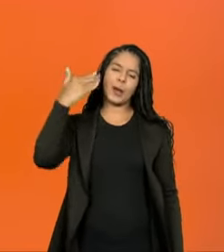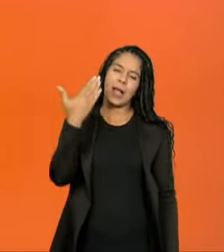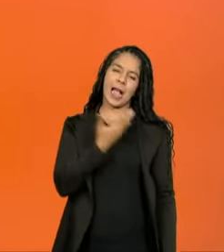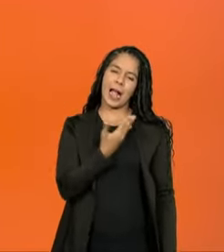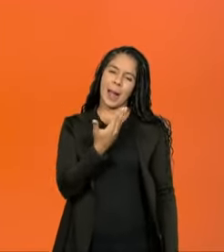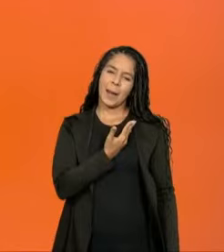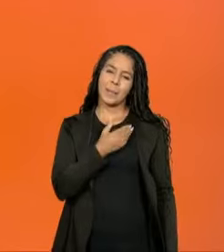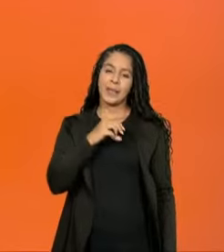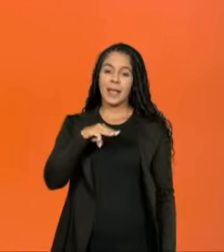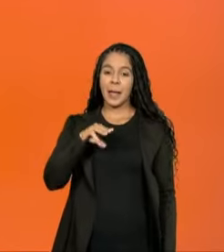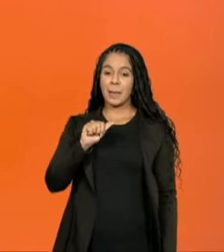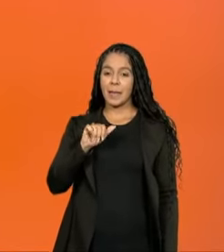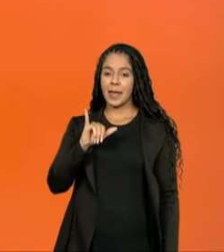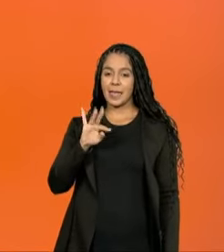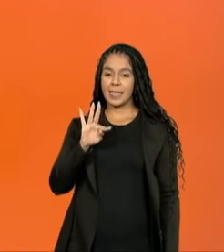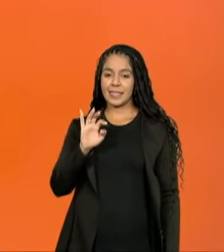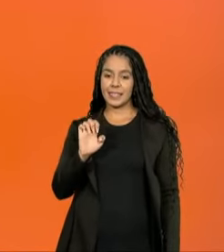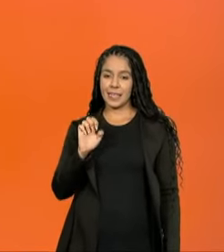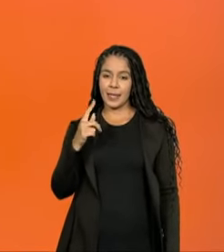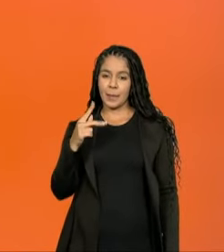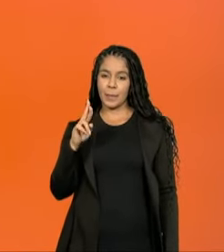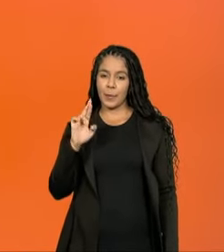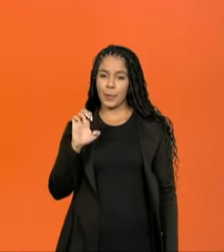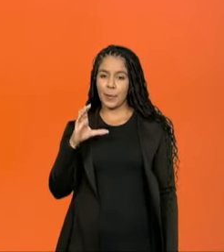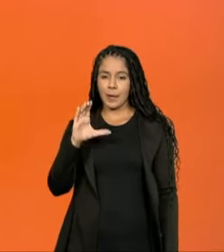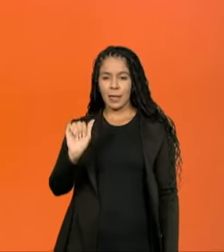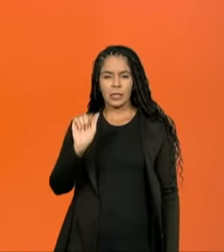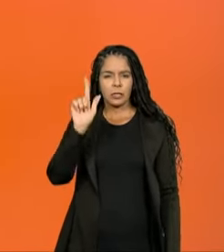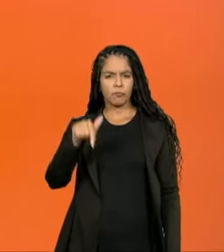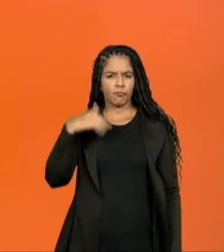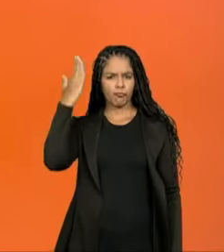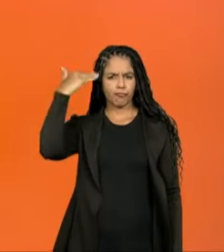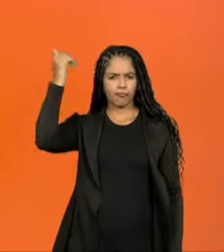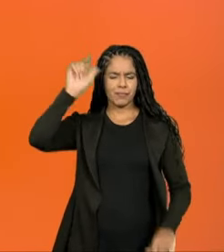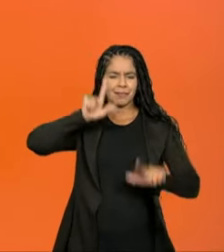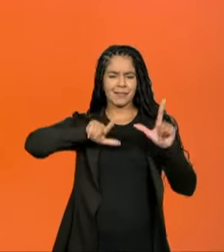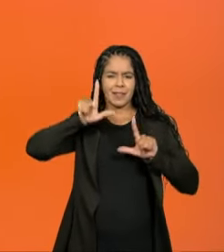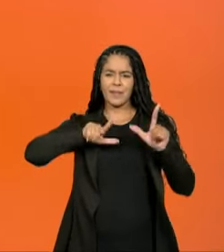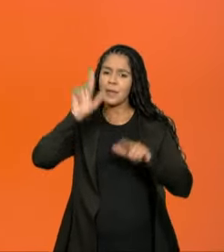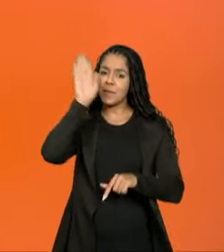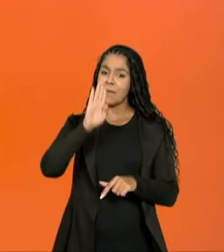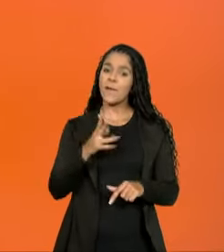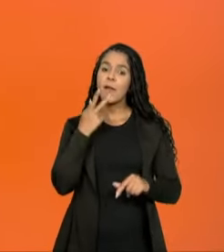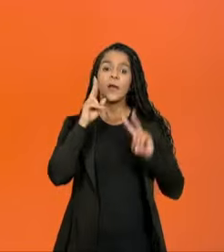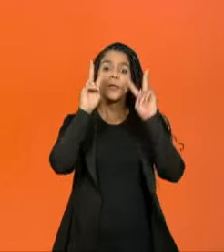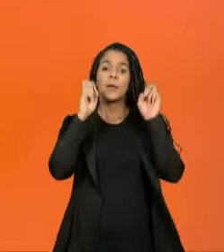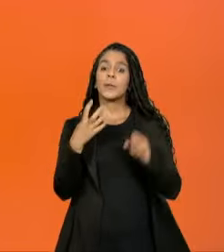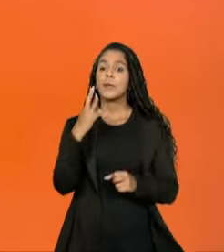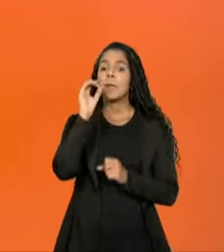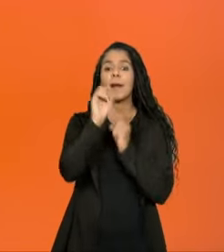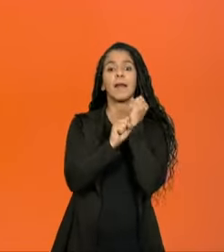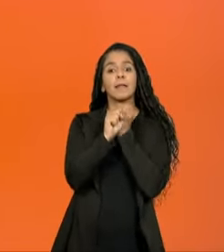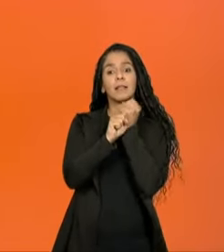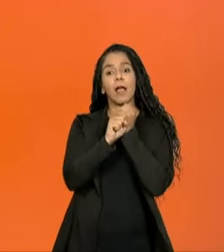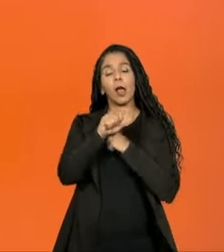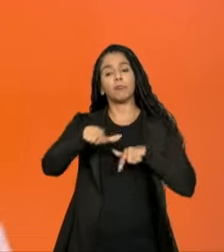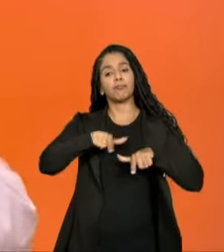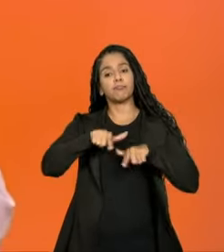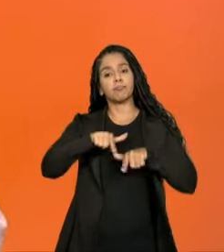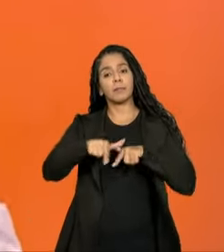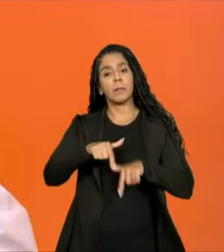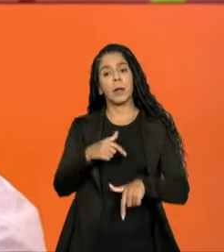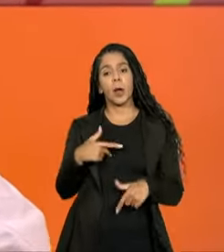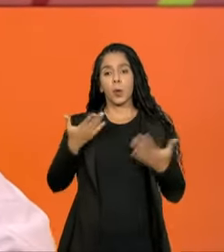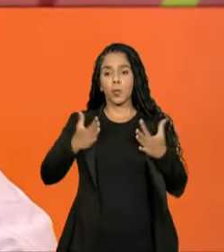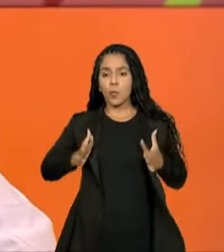como eu falei, Maitê Proença, um ícone da televisão brasileira, que vai falar sobre os seus 40 anos de carreira com esse corpinho de 30, gente. É